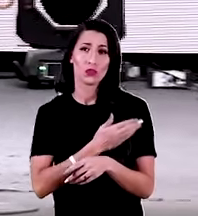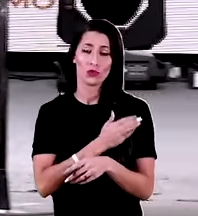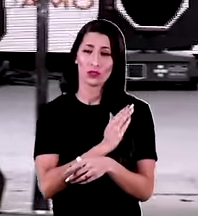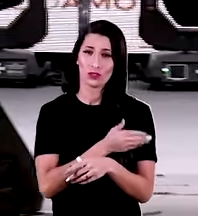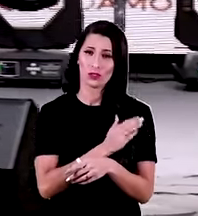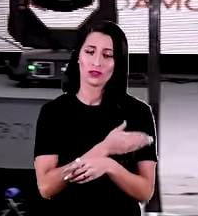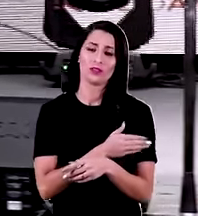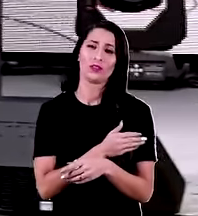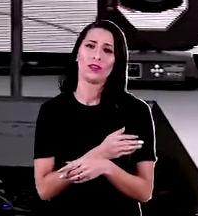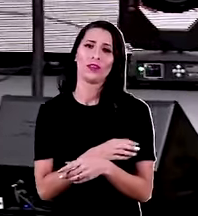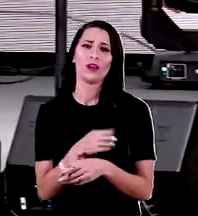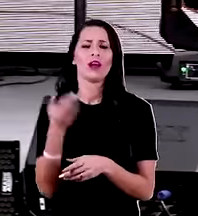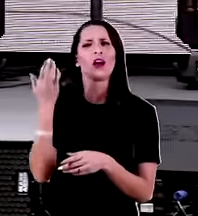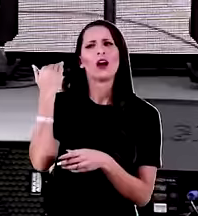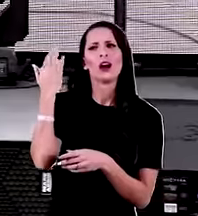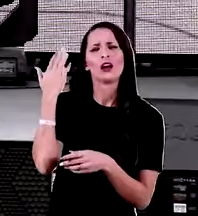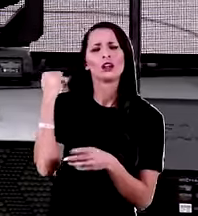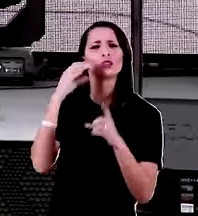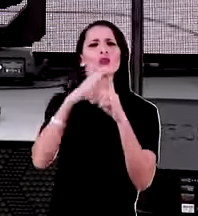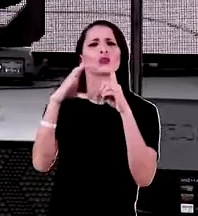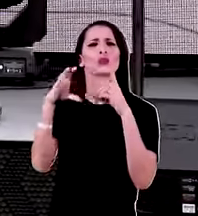nosso último Todas por Um? Levanta a mão aí, ó.